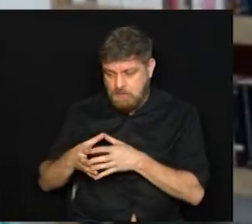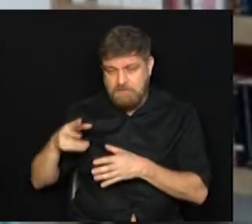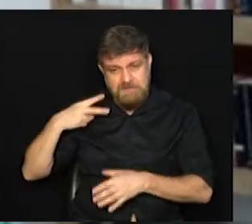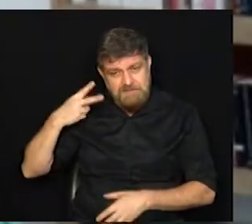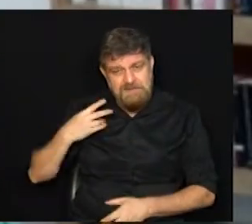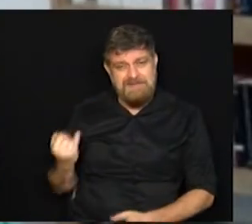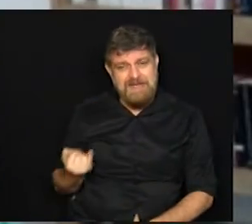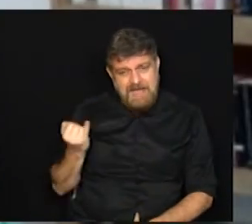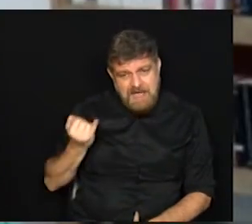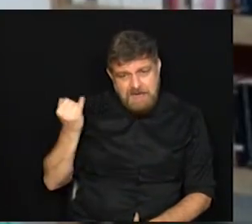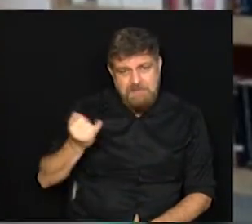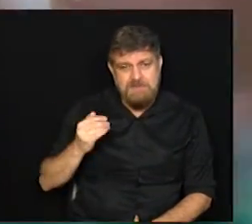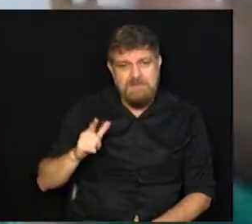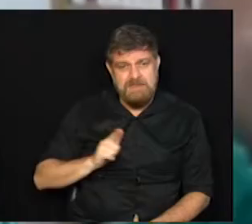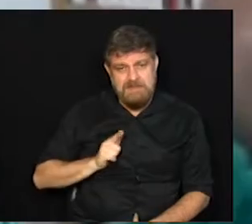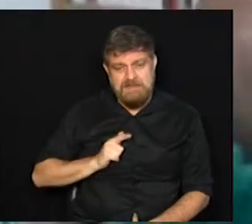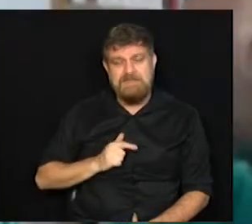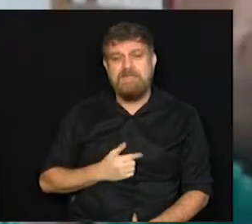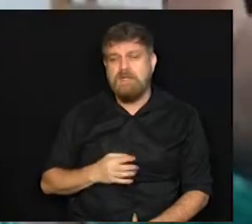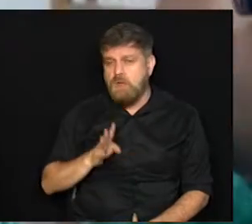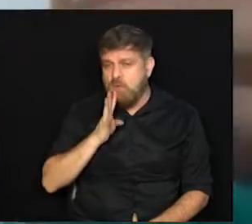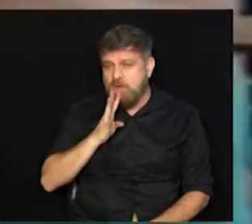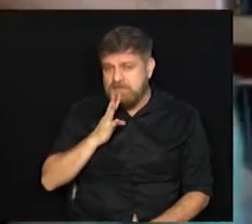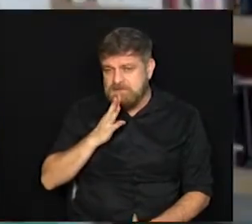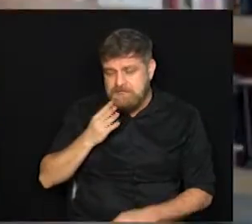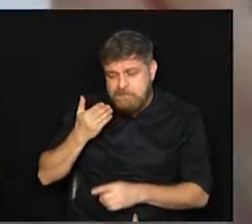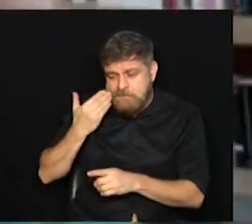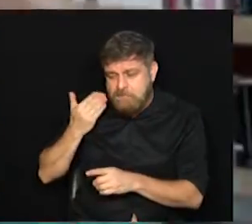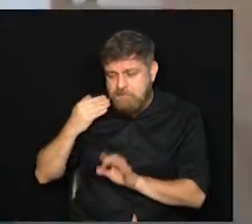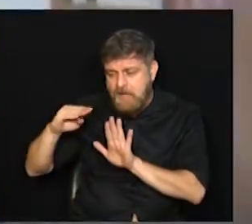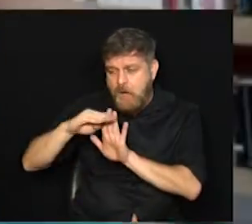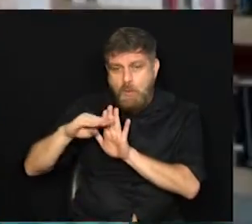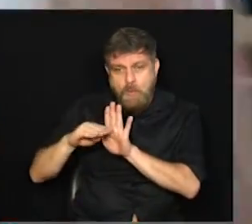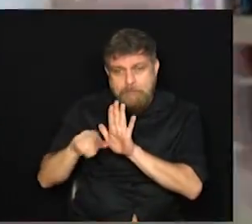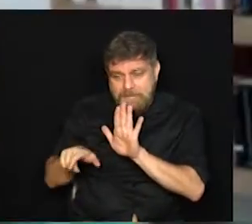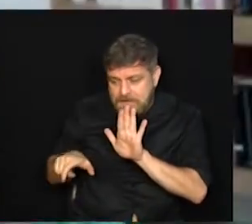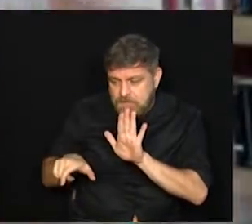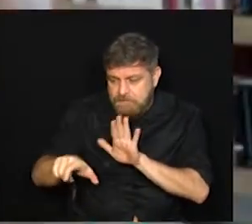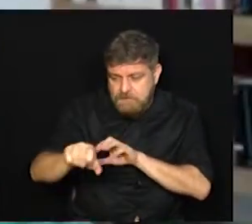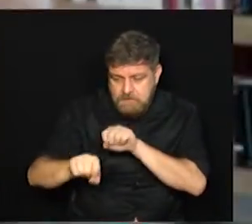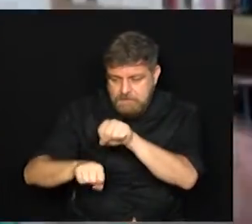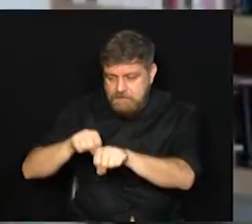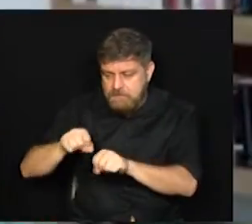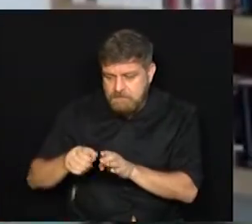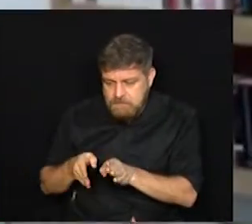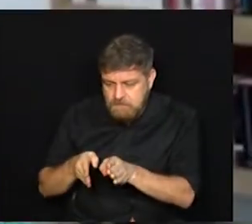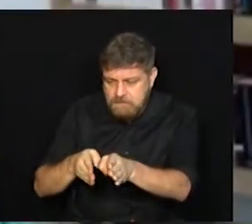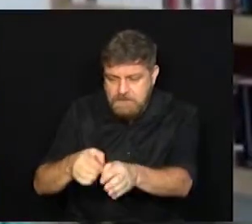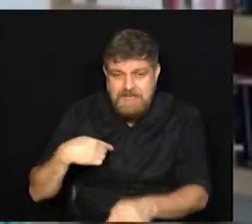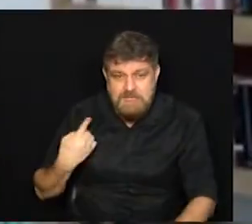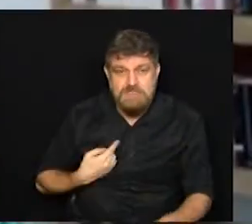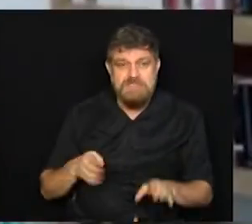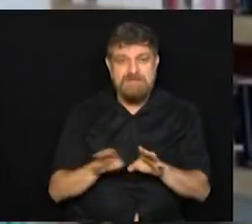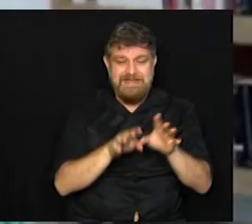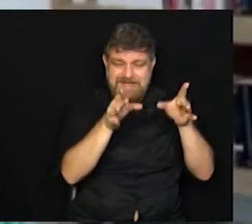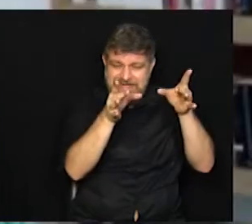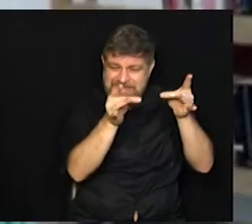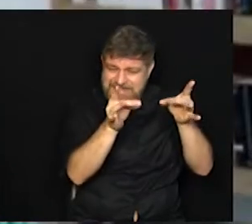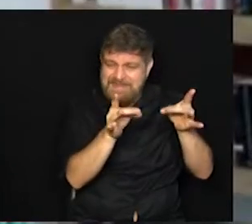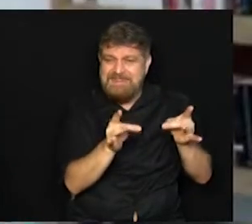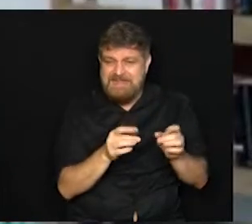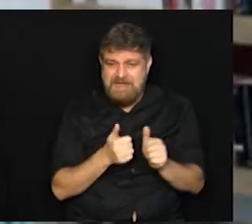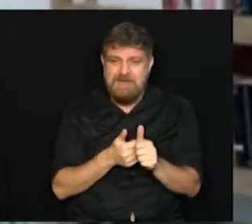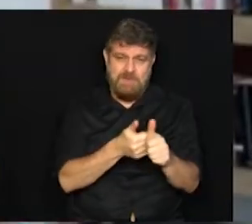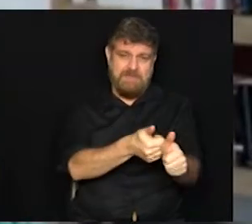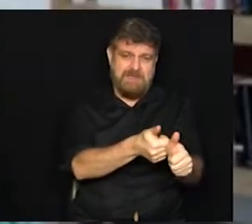do plano cicloviário, da gente saber no geral, eu acho importante essa comissão acompanhar no fino também, entendeu?